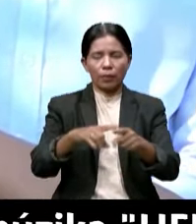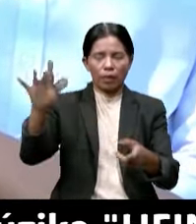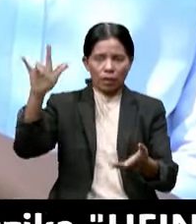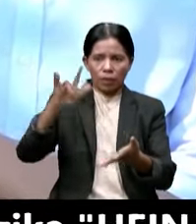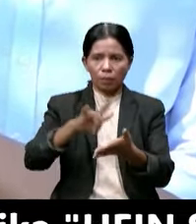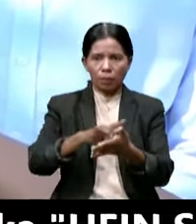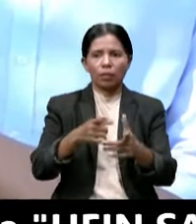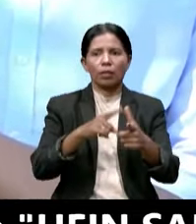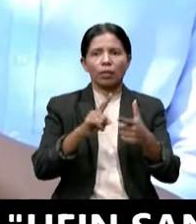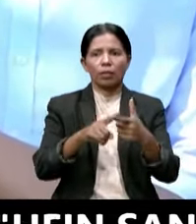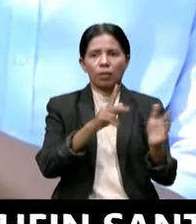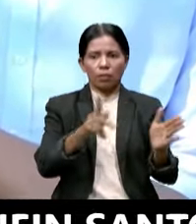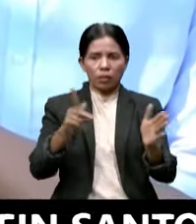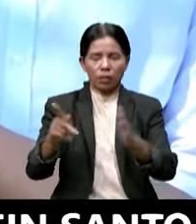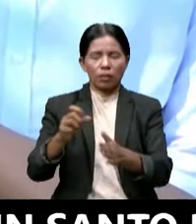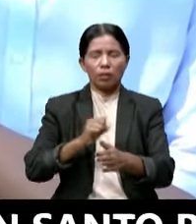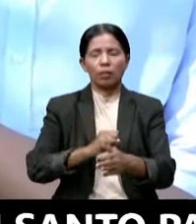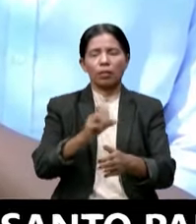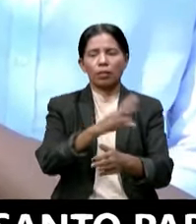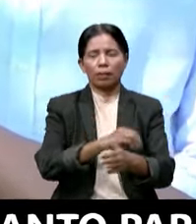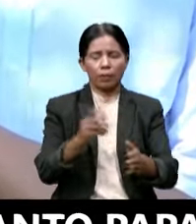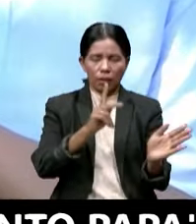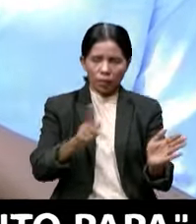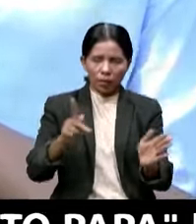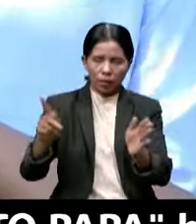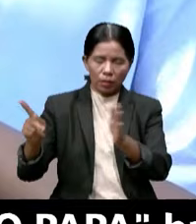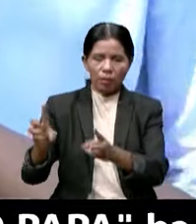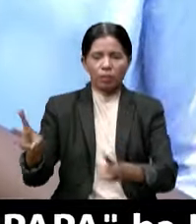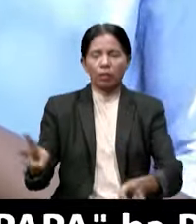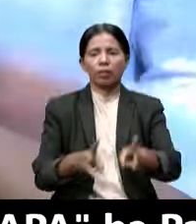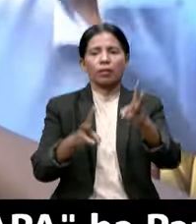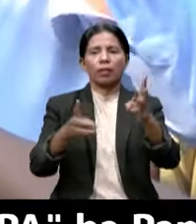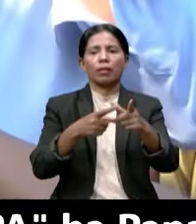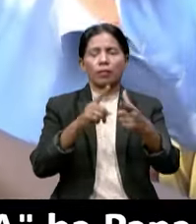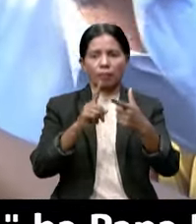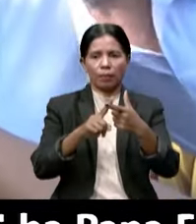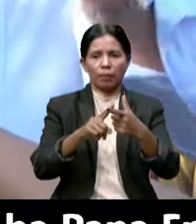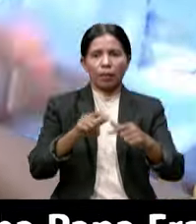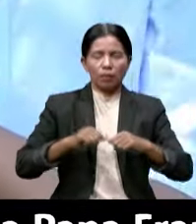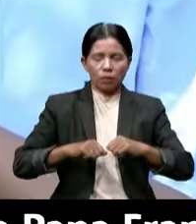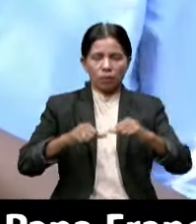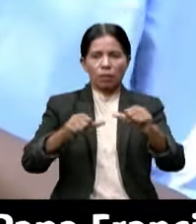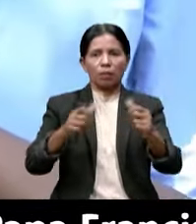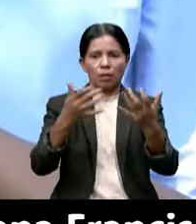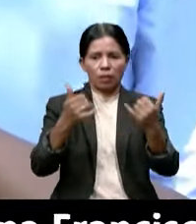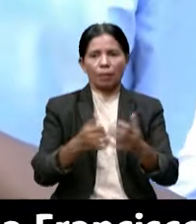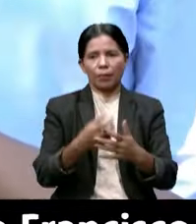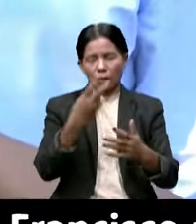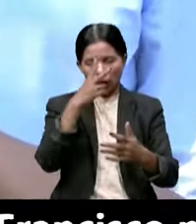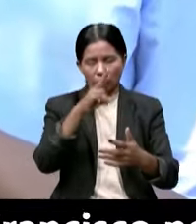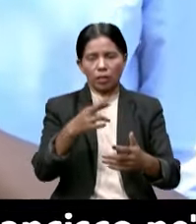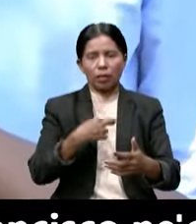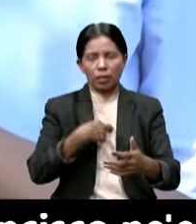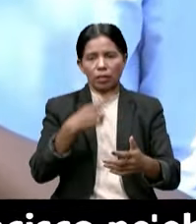aeroporto, depois tene plano ba suai supply base, tene plano ba autoestrada, nebe lauda da okona. E hare rasik mo